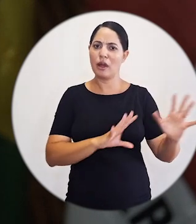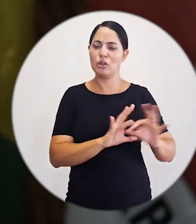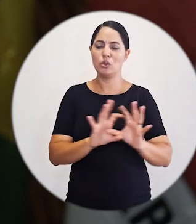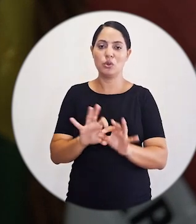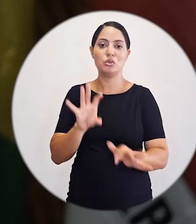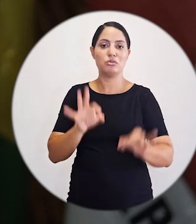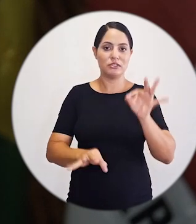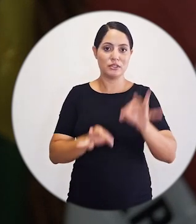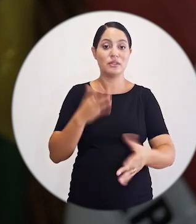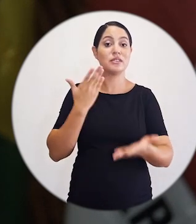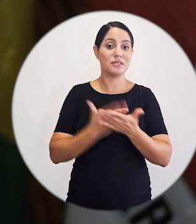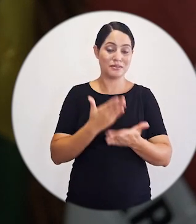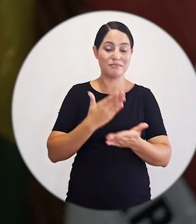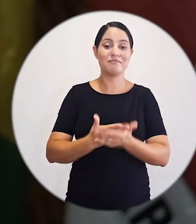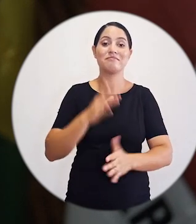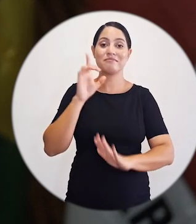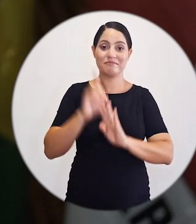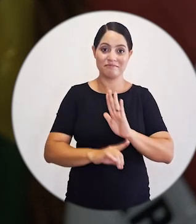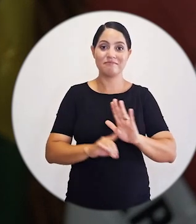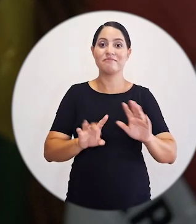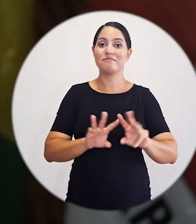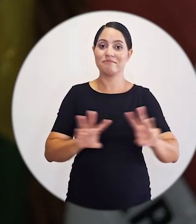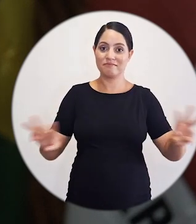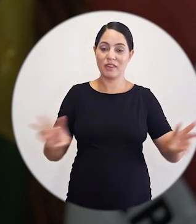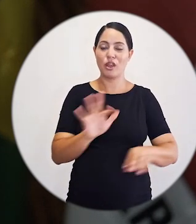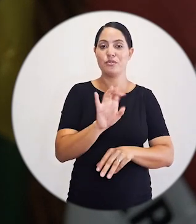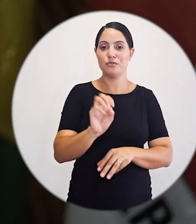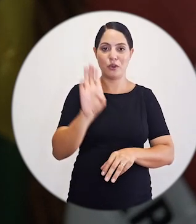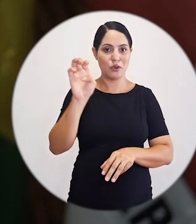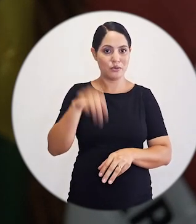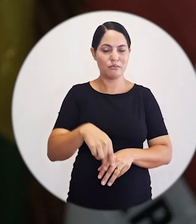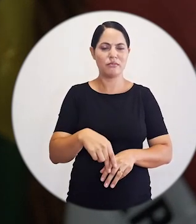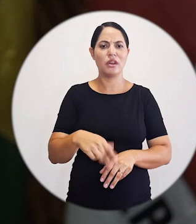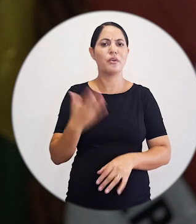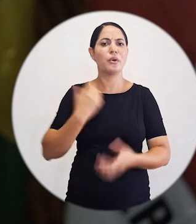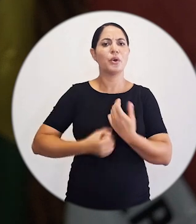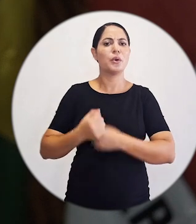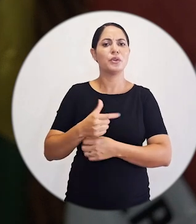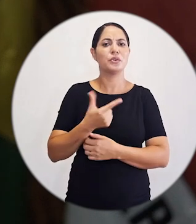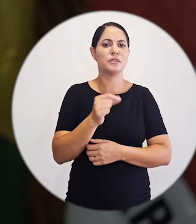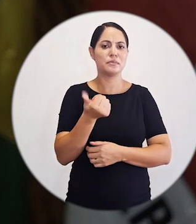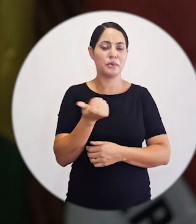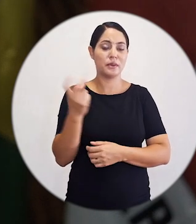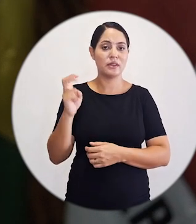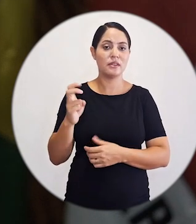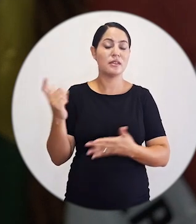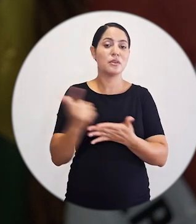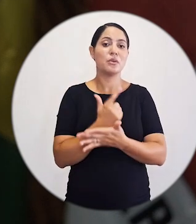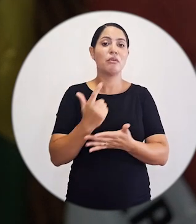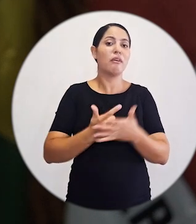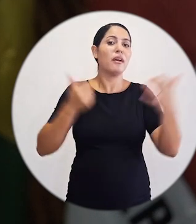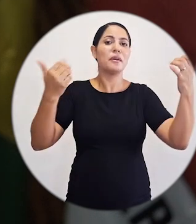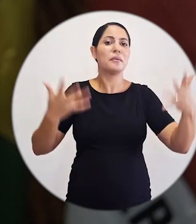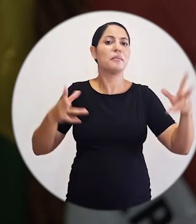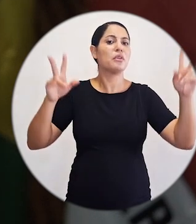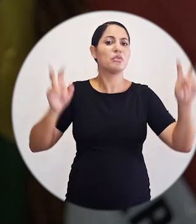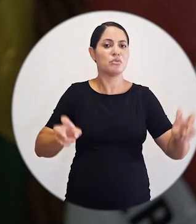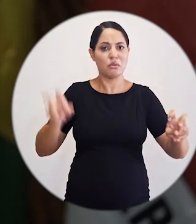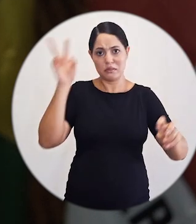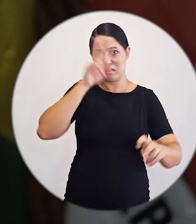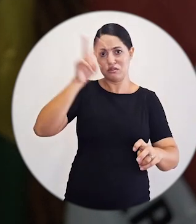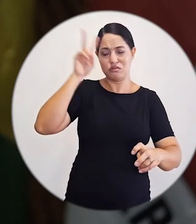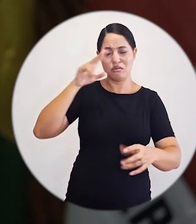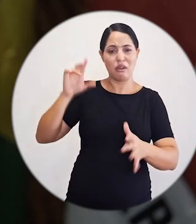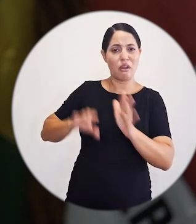constitucional essenciais para juristas e estudantes de direito pela plataforma Fórum. Lançada em 2015, a obra